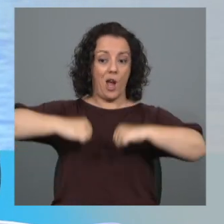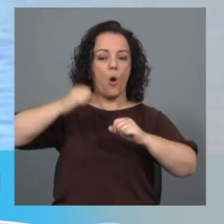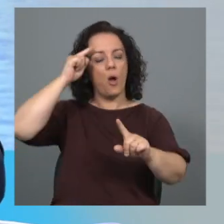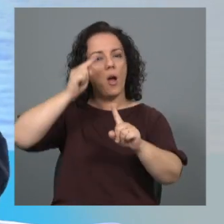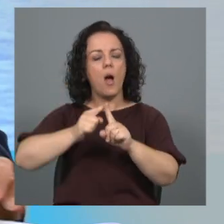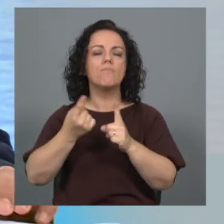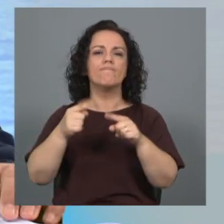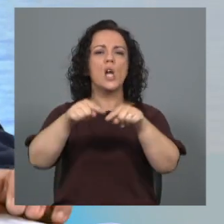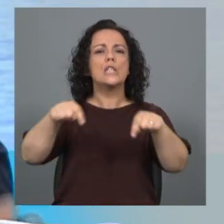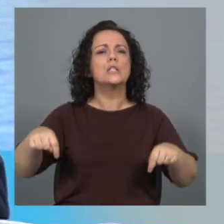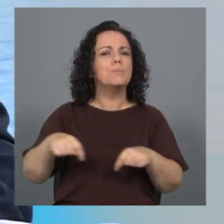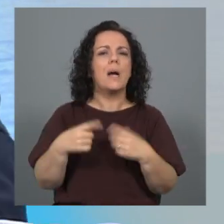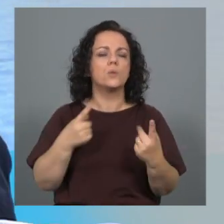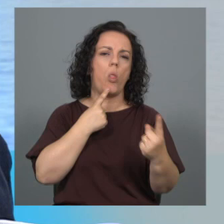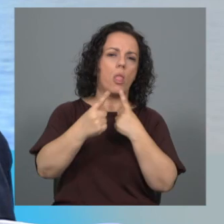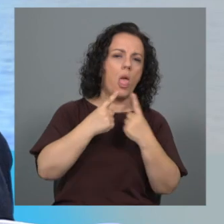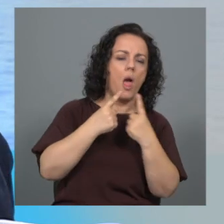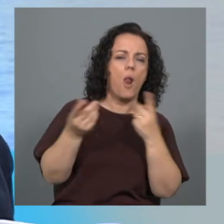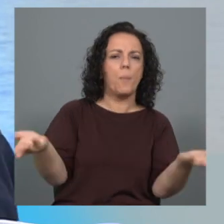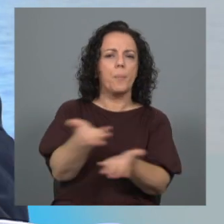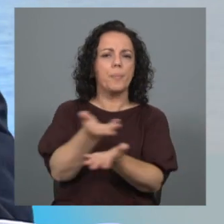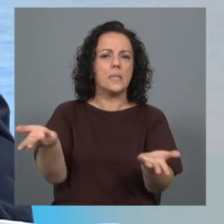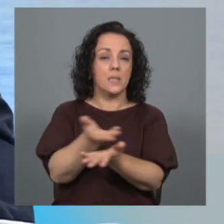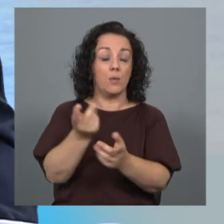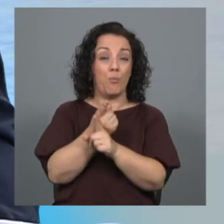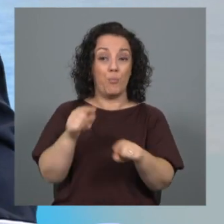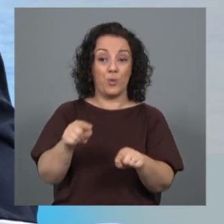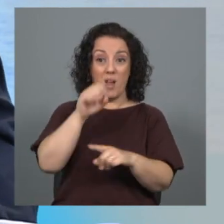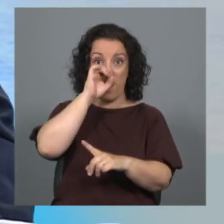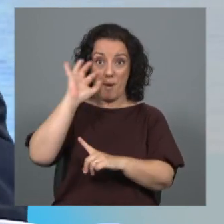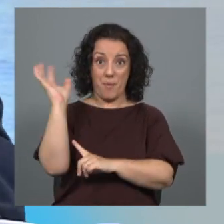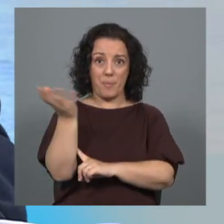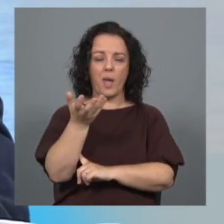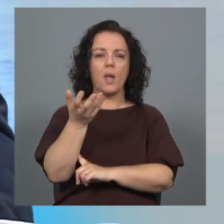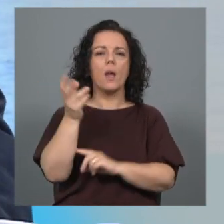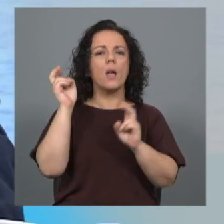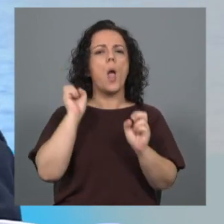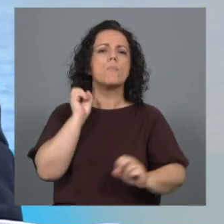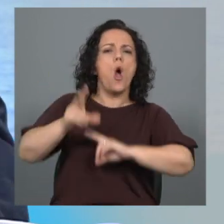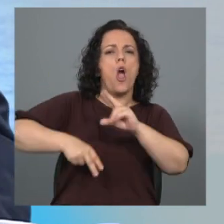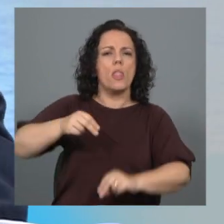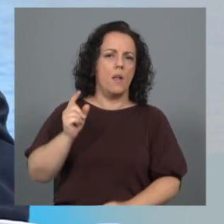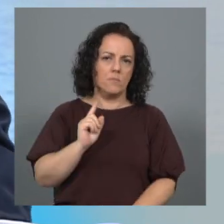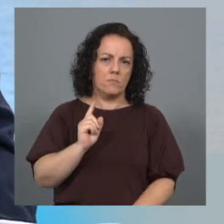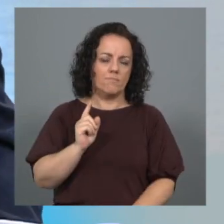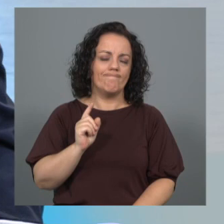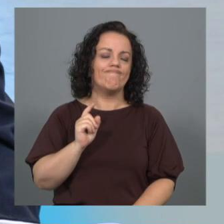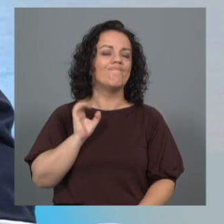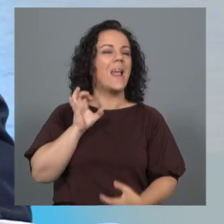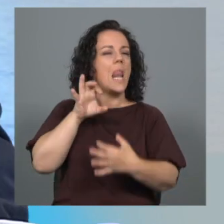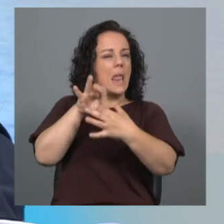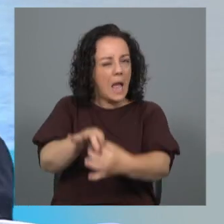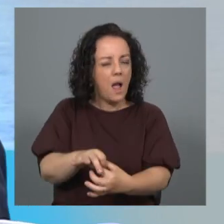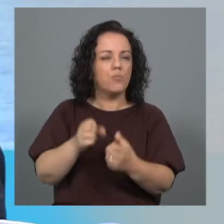porque é importante que se perceba que esta questão ecológica não é uma questão apenas de moda, mas tem a ver com a identidade cristã, o